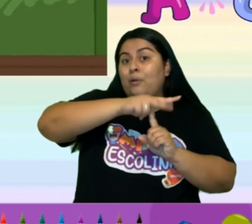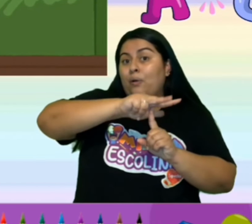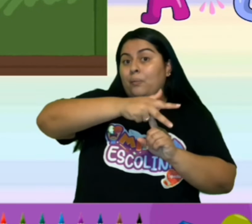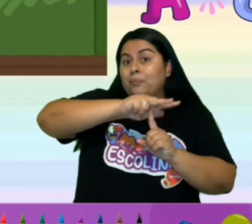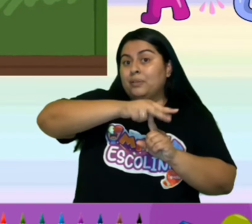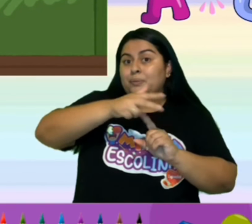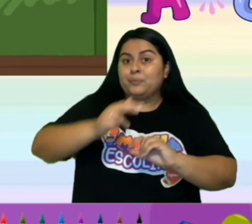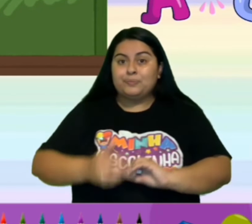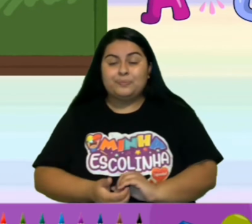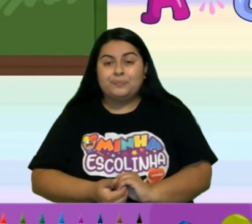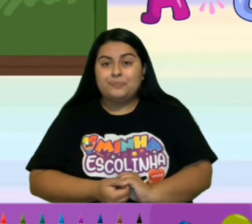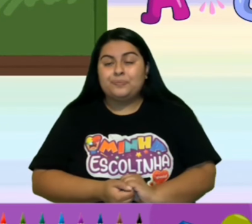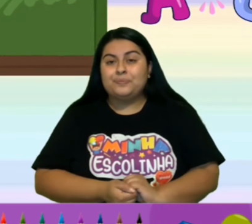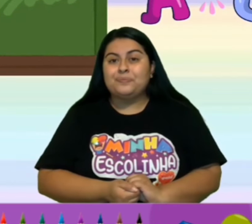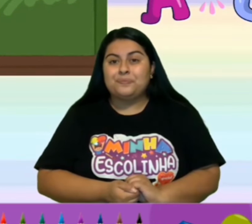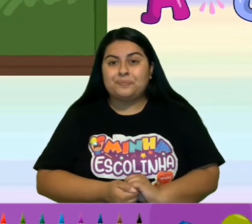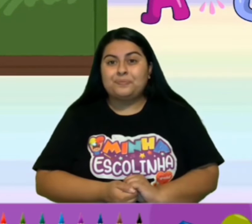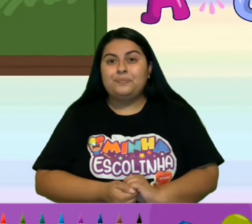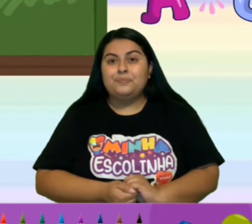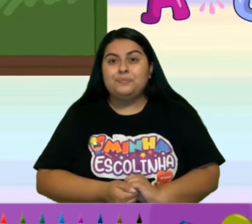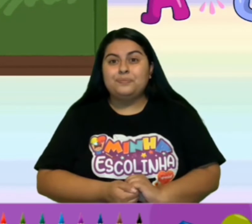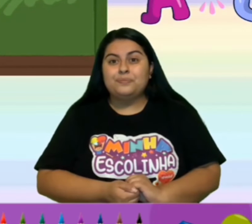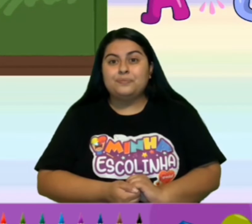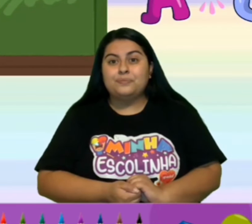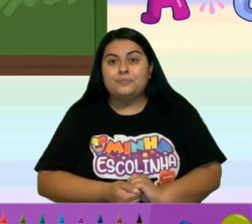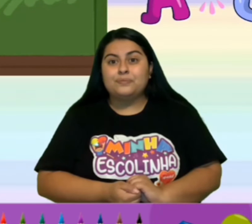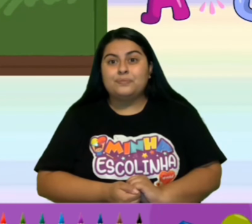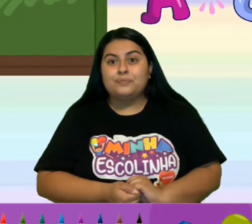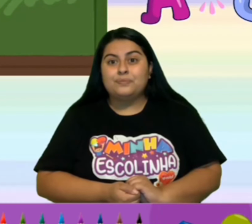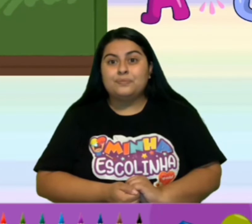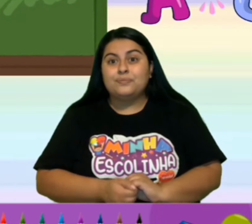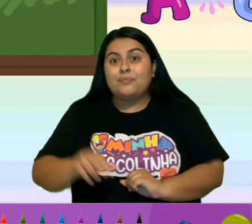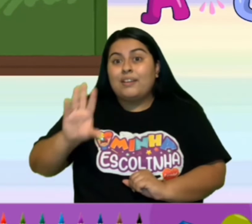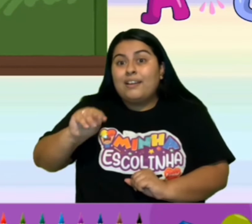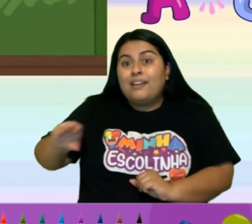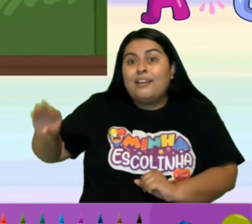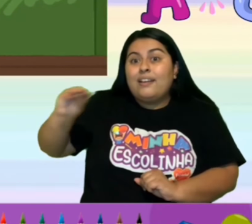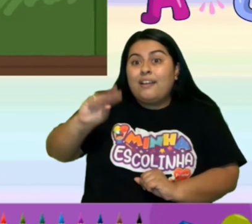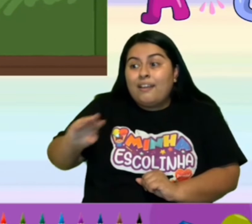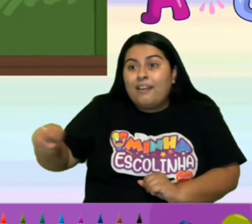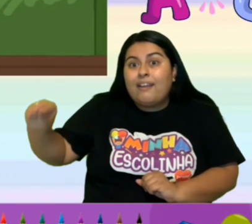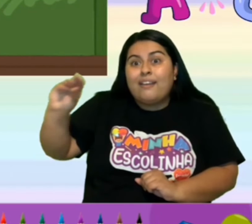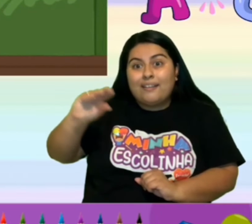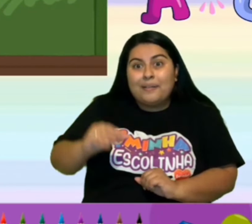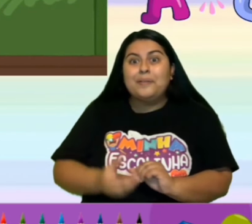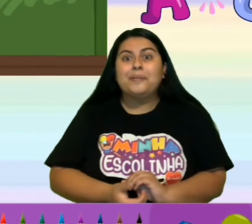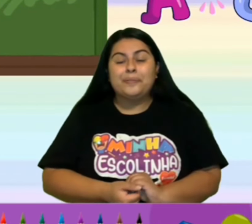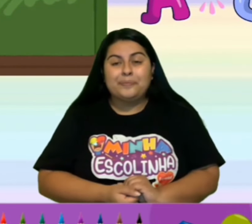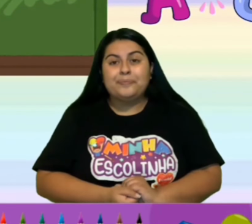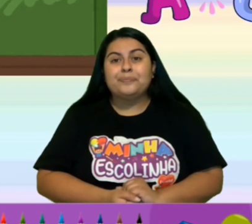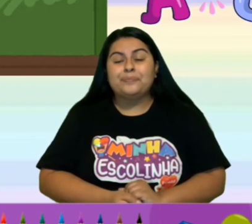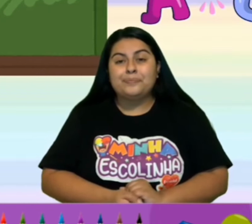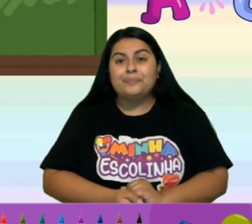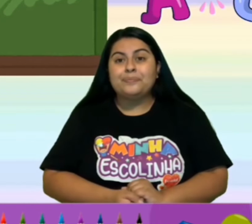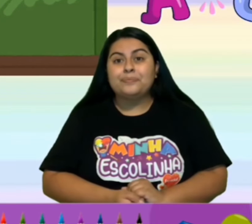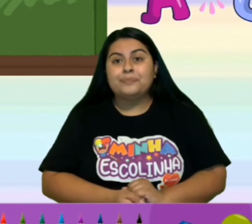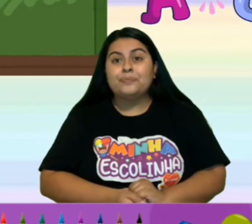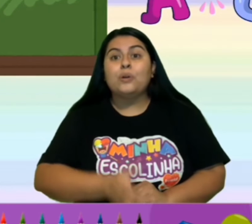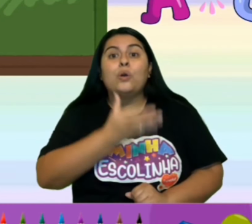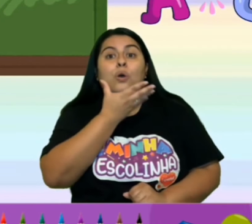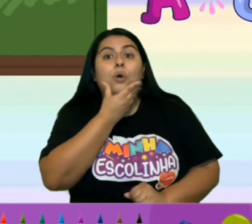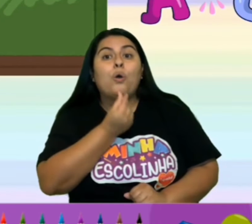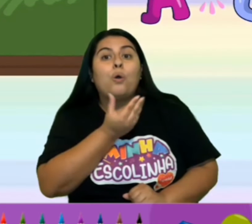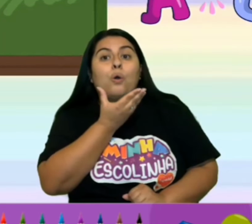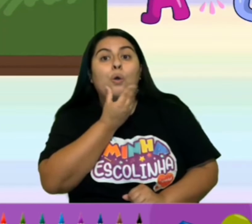helicóptero H de hiena H